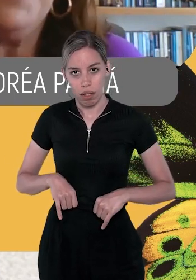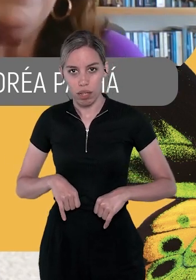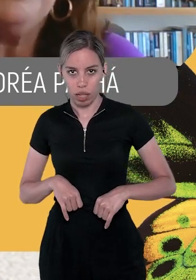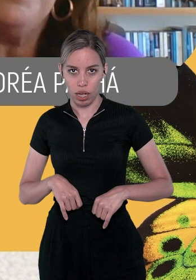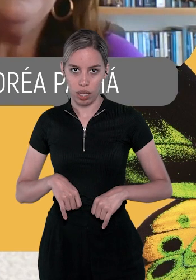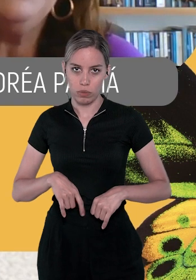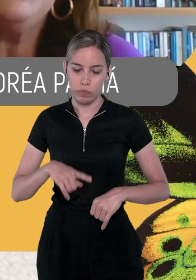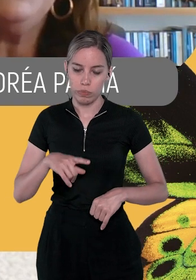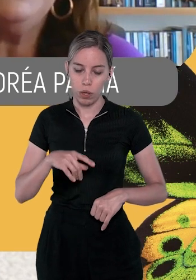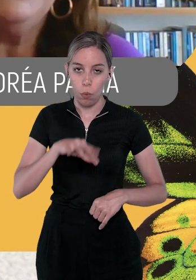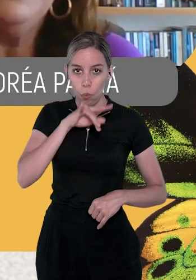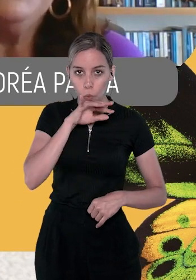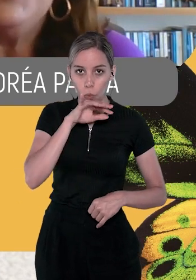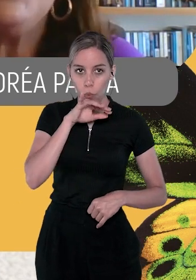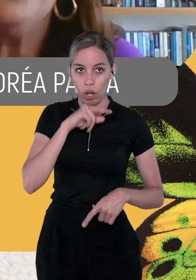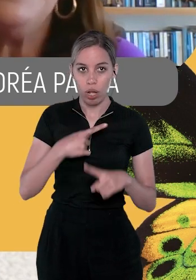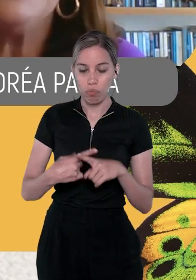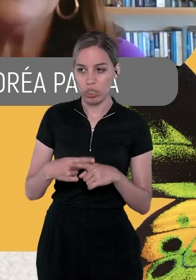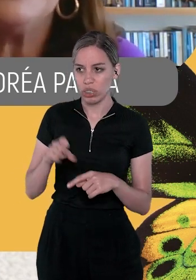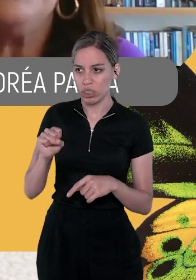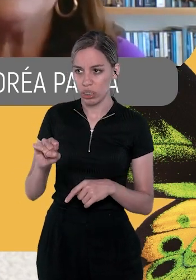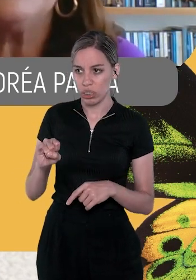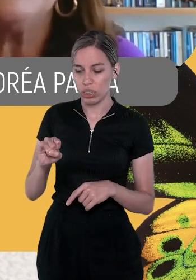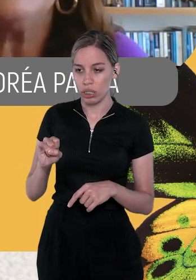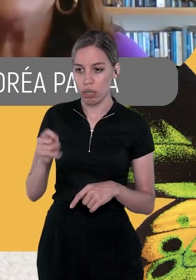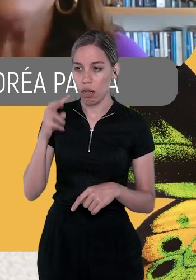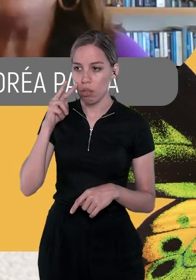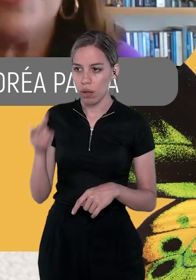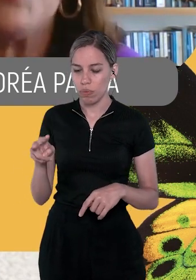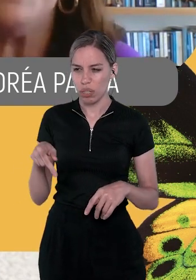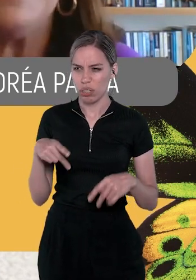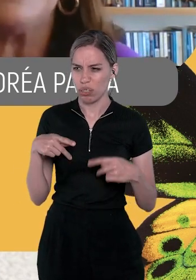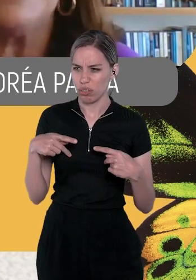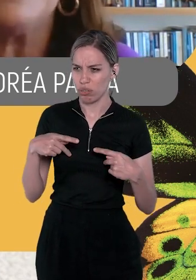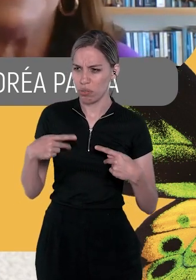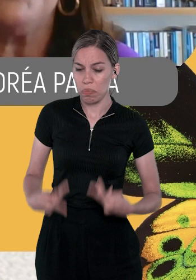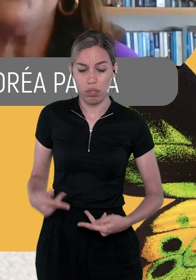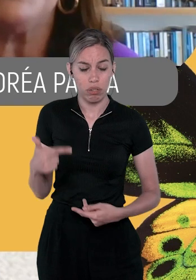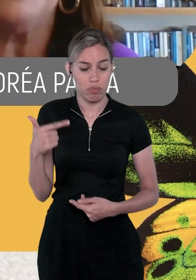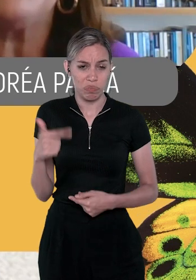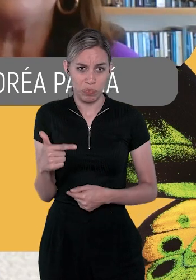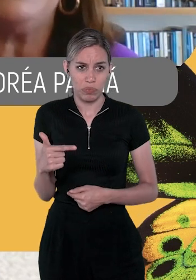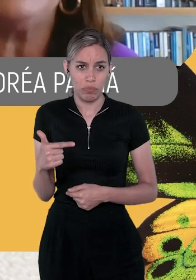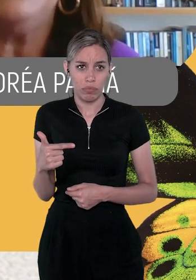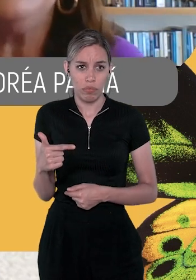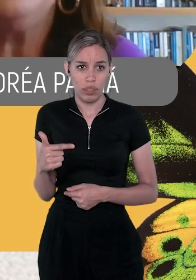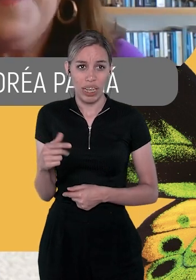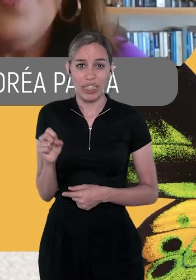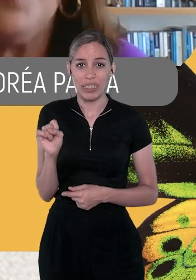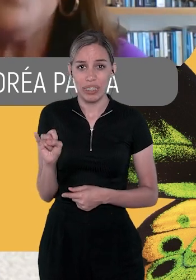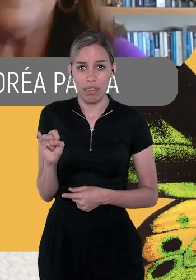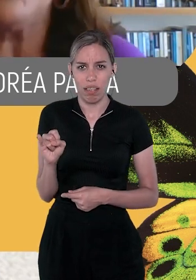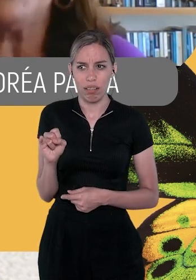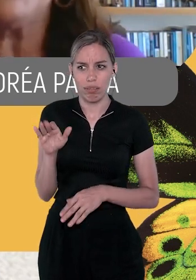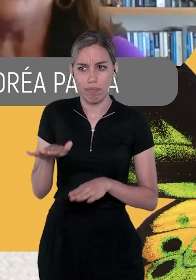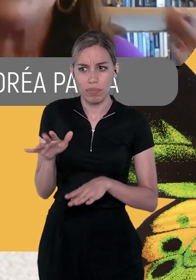porque é uma forma de desumanização. Eu fico assim: será que eu estou assistindo a desumanização? Será que eu não consigo mais estabelecer